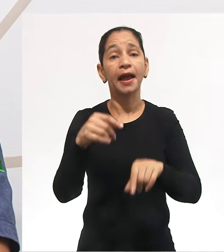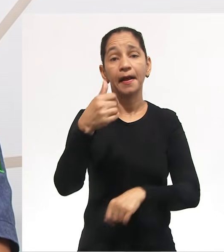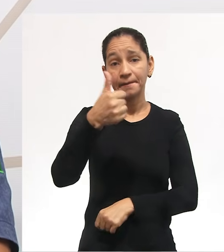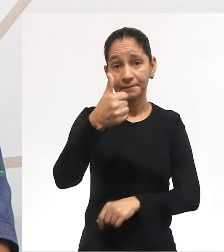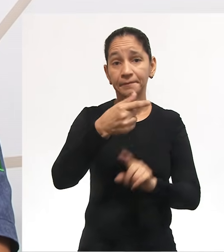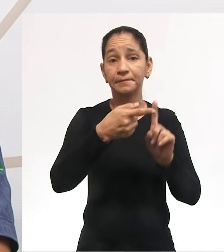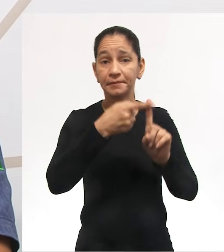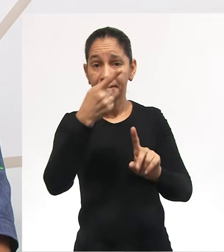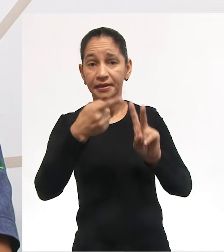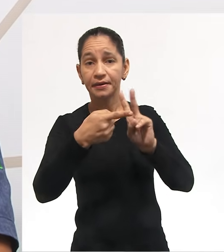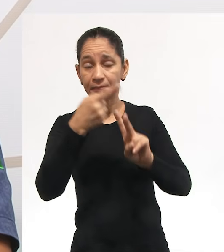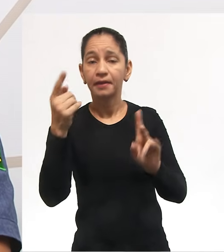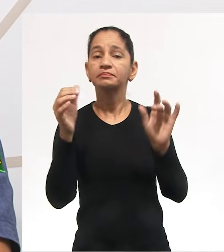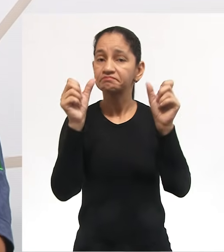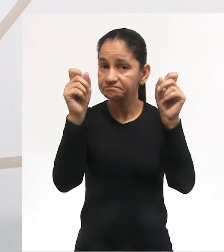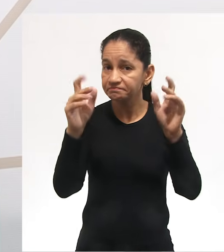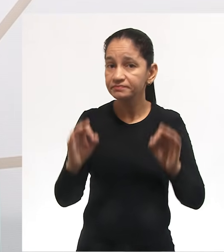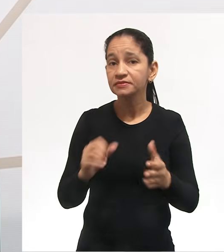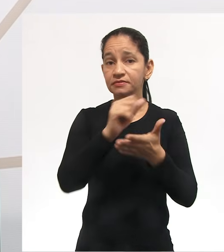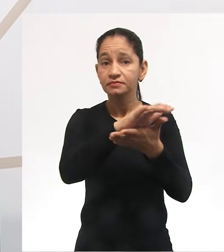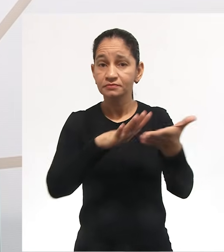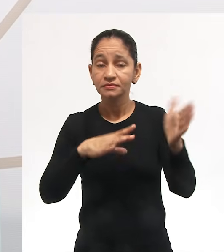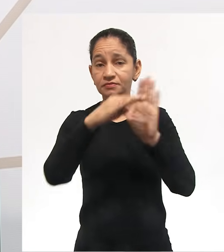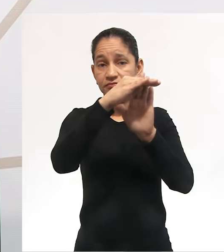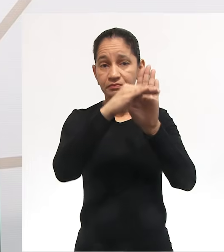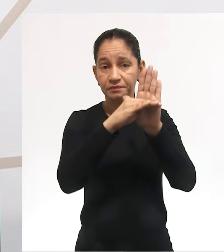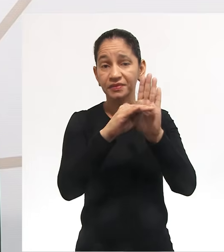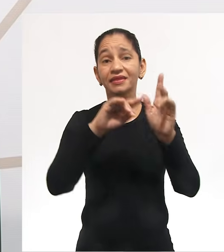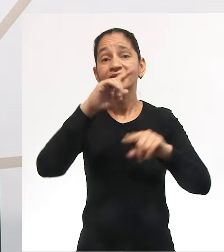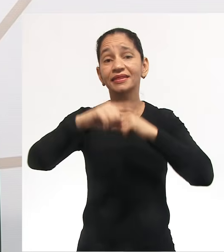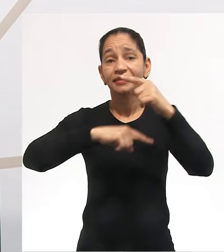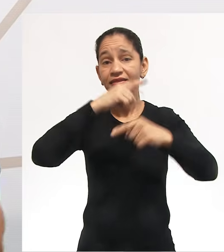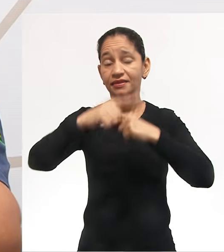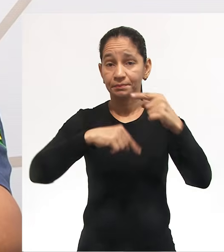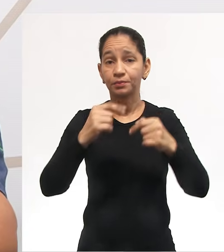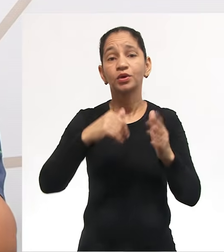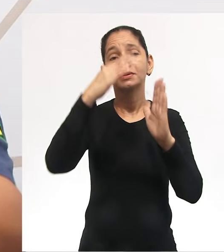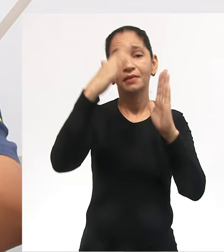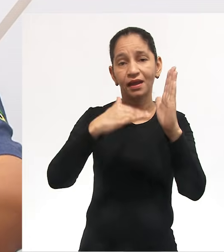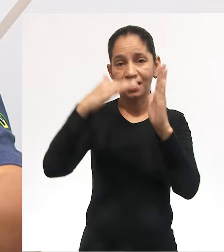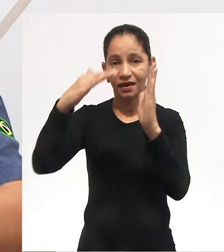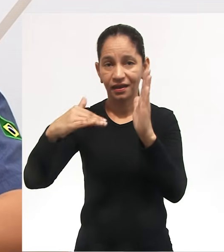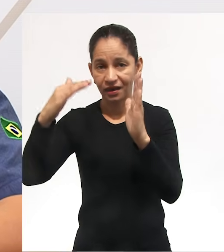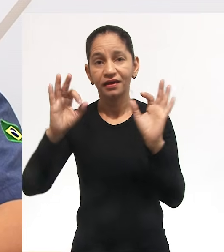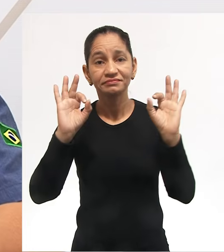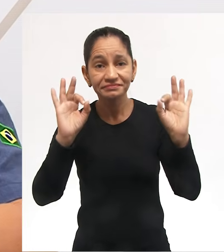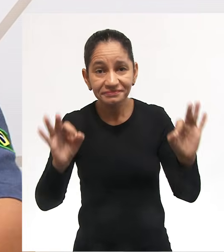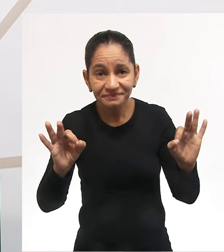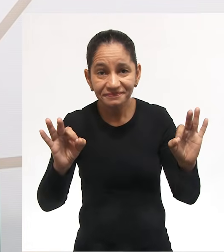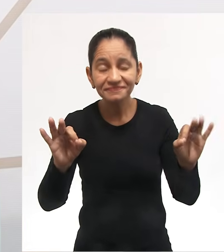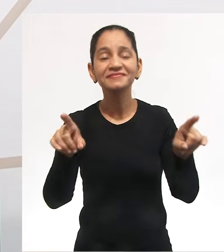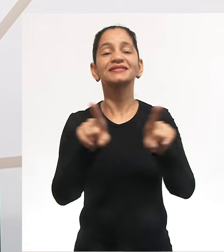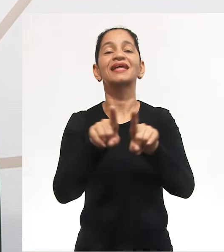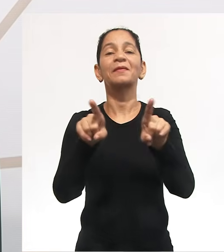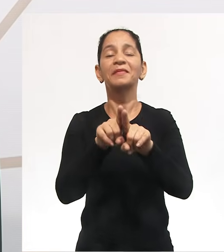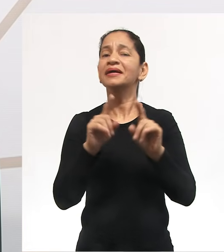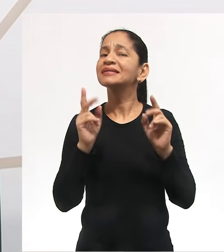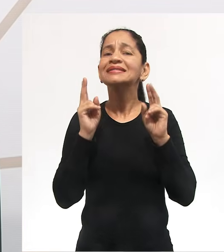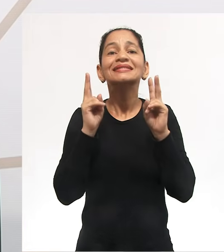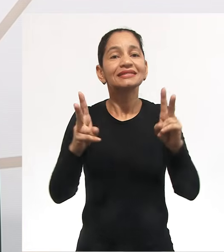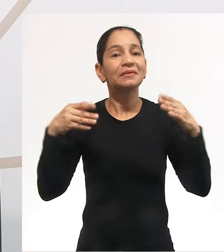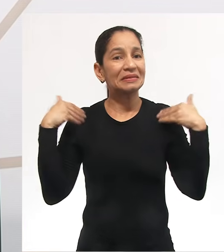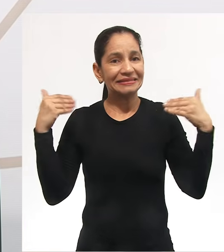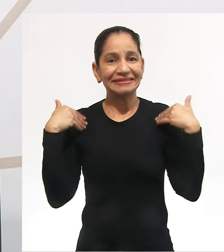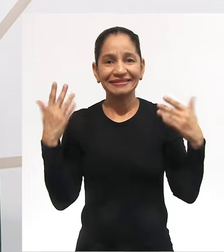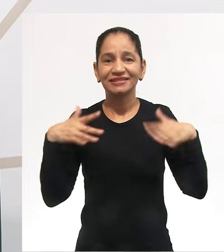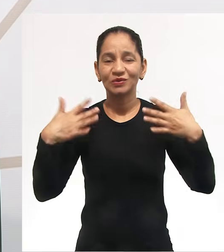do atendimento educacional especializado. E aí, primeira parte fazia o que tinha que fazer das atividades da programação e depois passava para